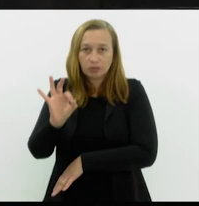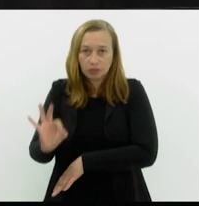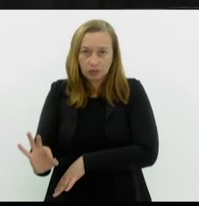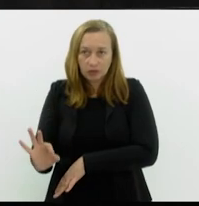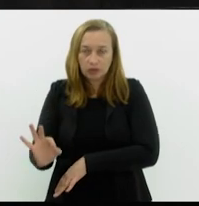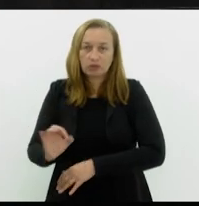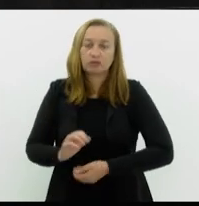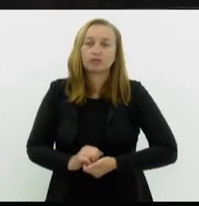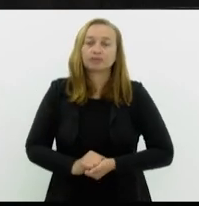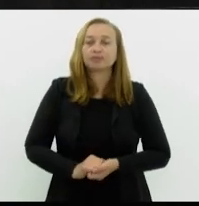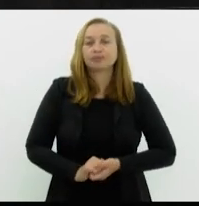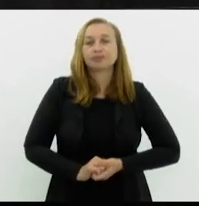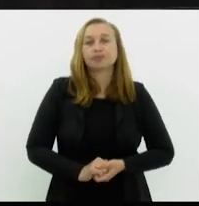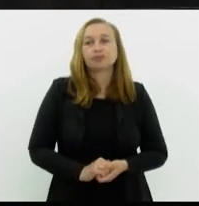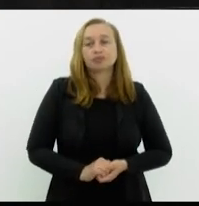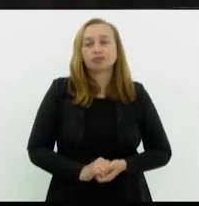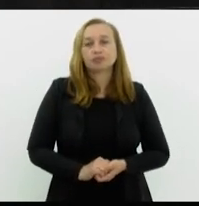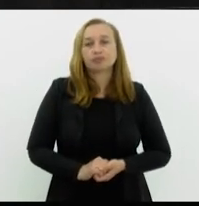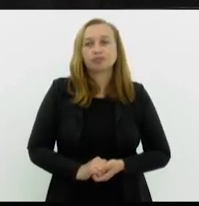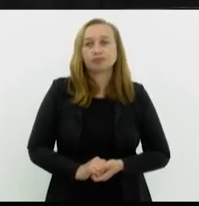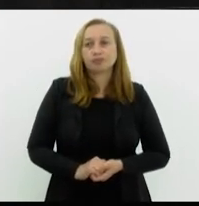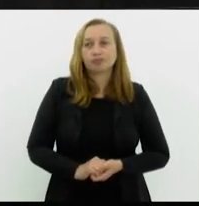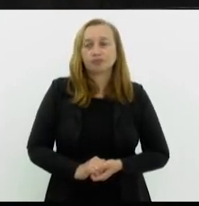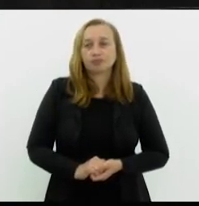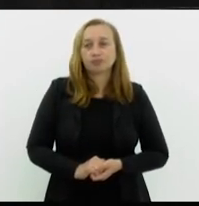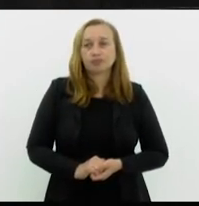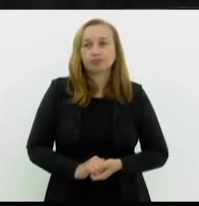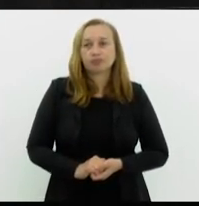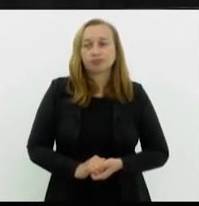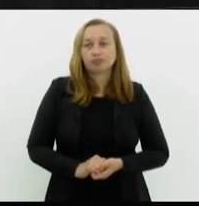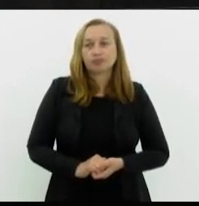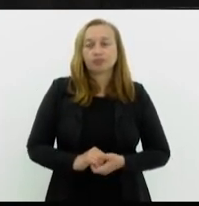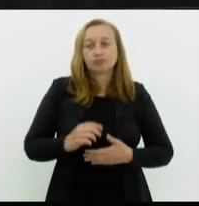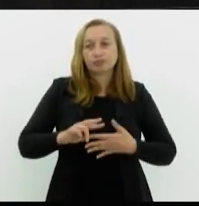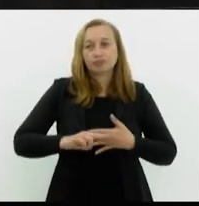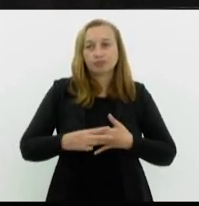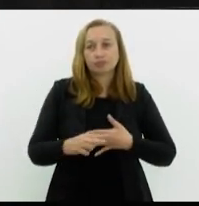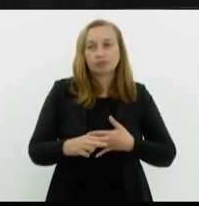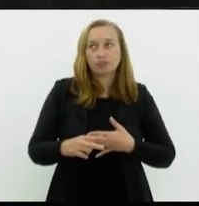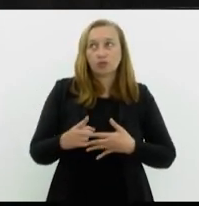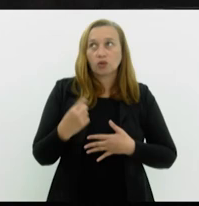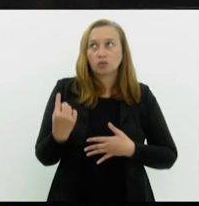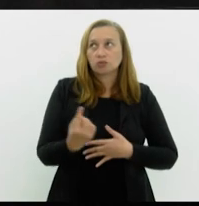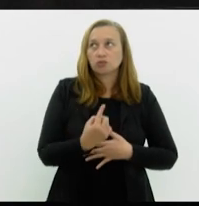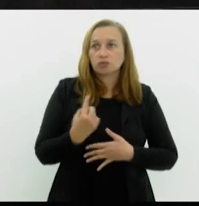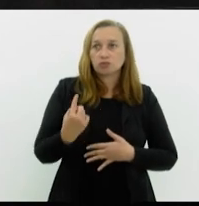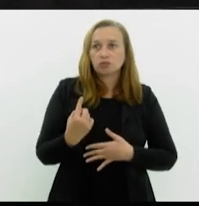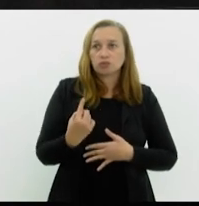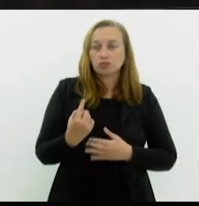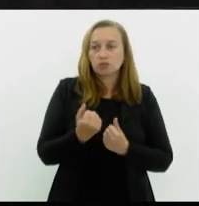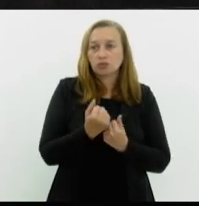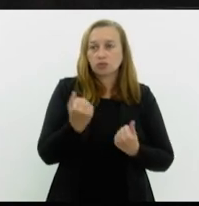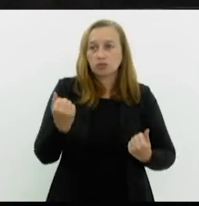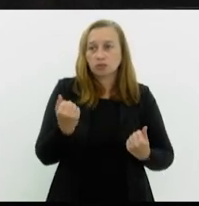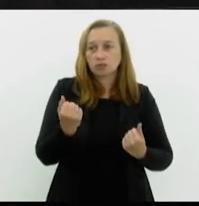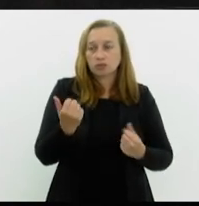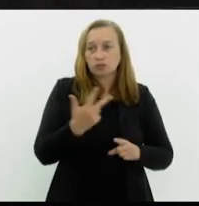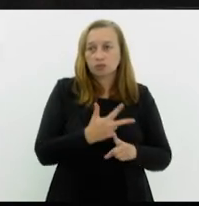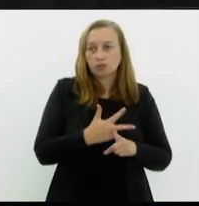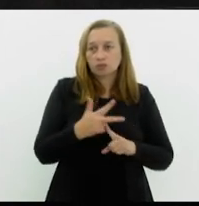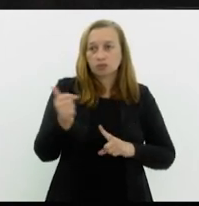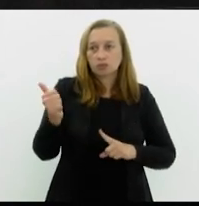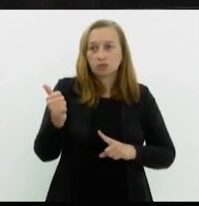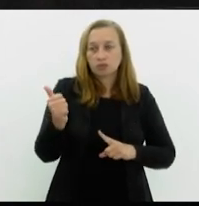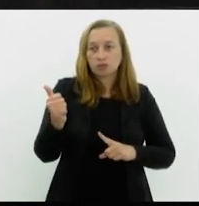4 pontos percentuais. Por via de consequência, nós somos vice-campeões